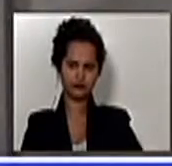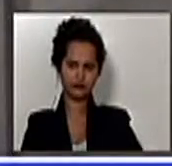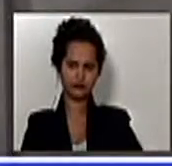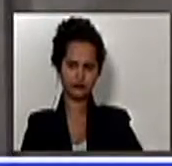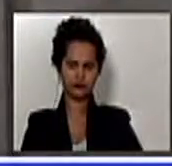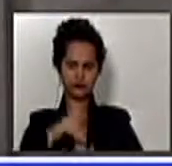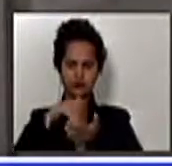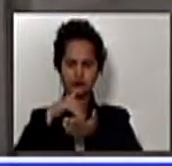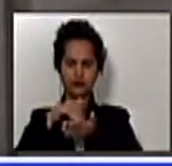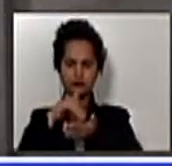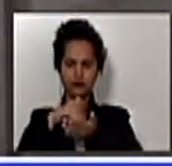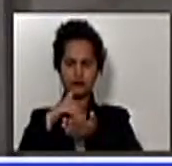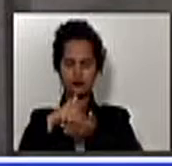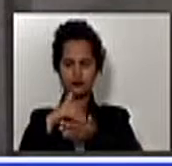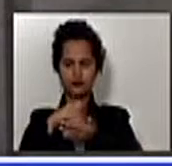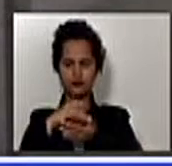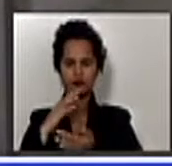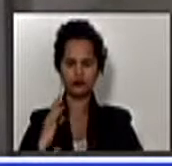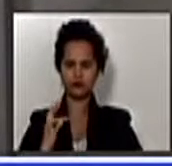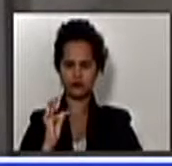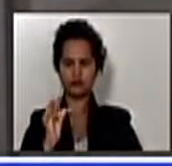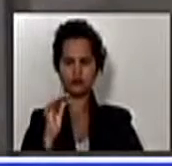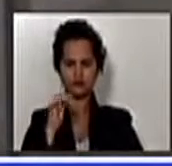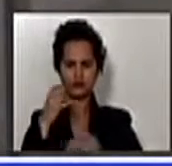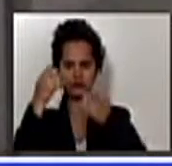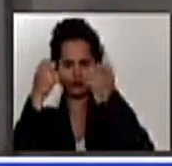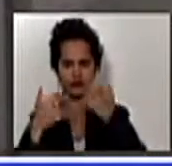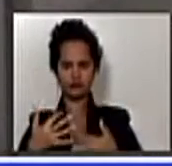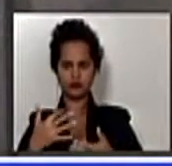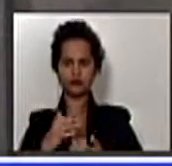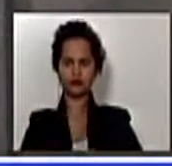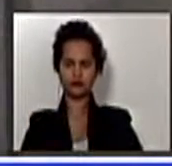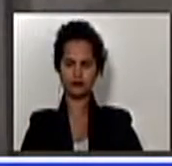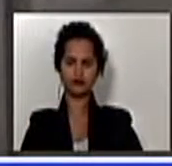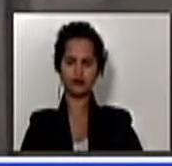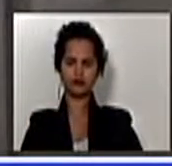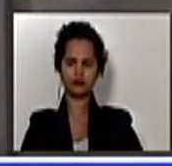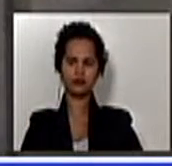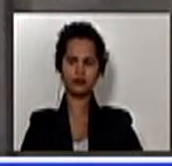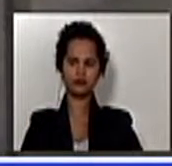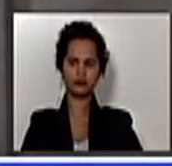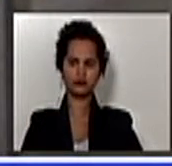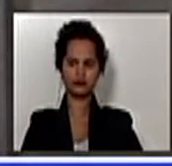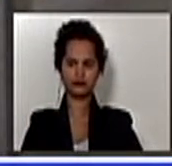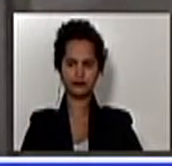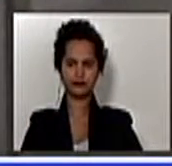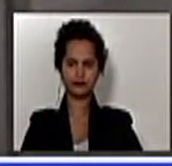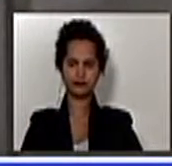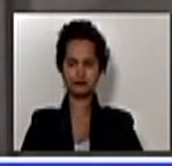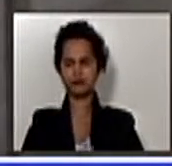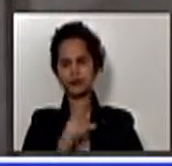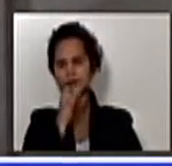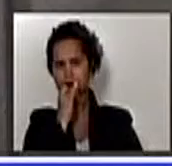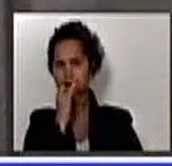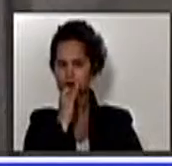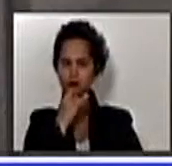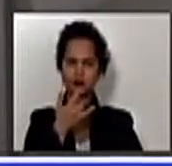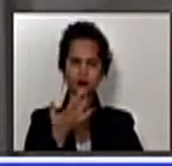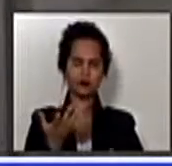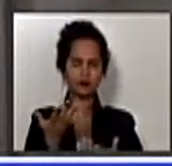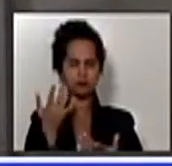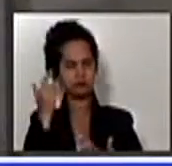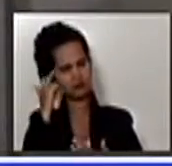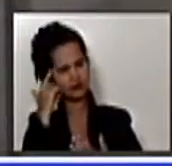Secretaria de Planejamento falou sobre a questão do orçamento ser um pouco fictício, né? Mas eu acho